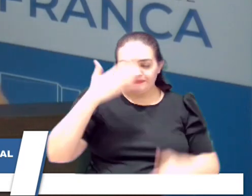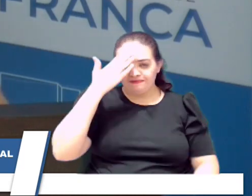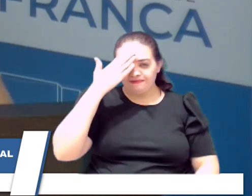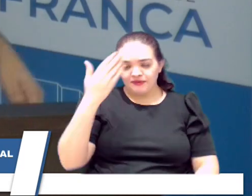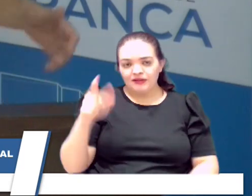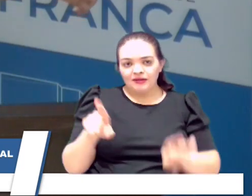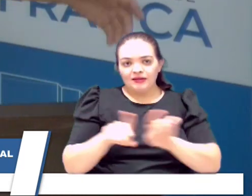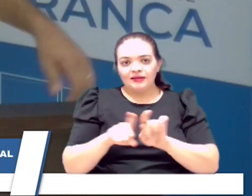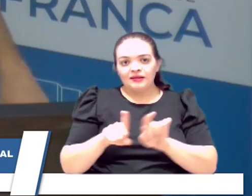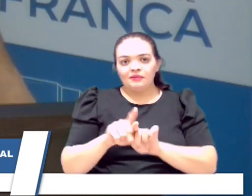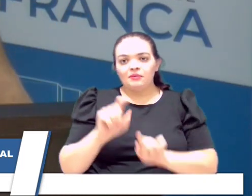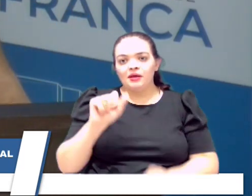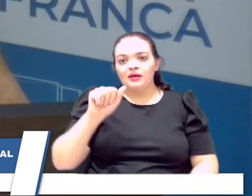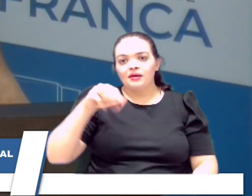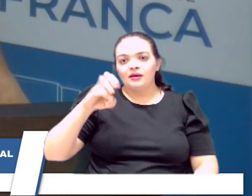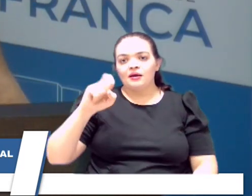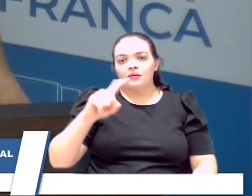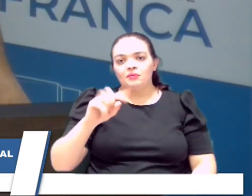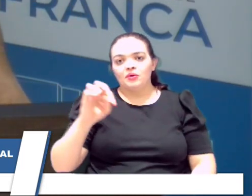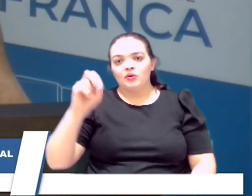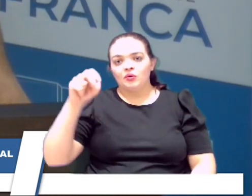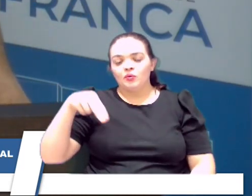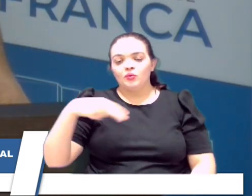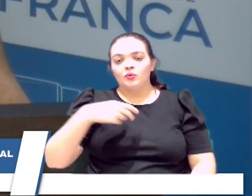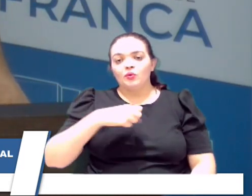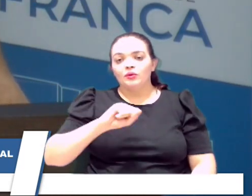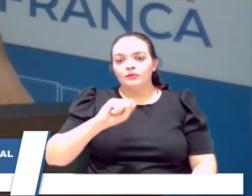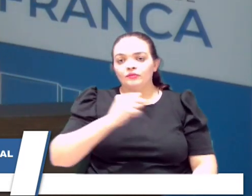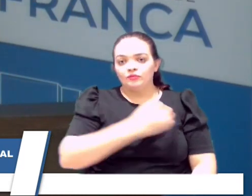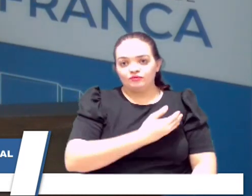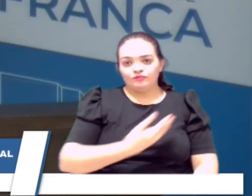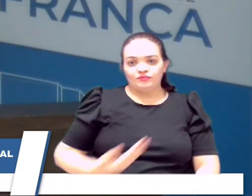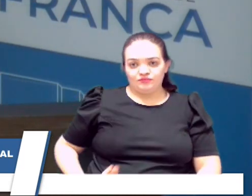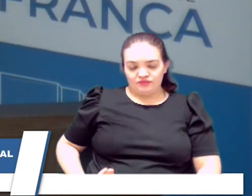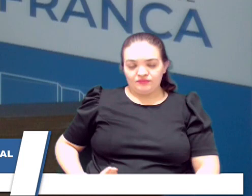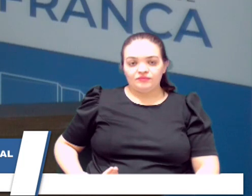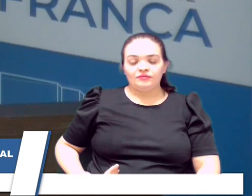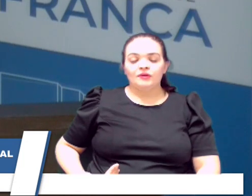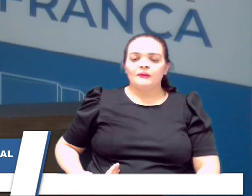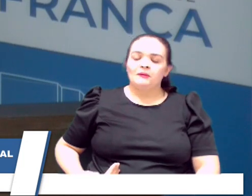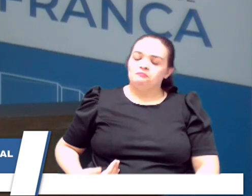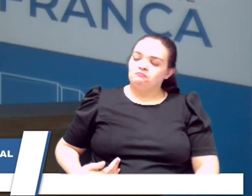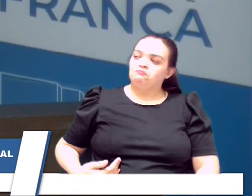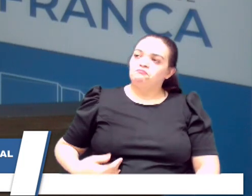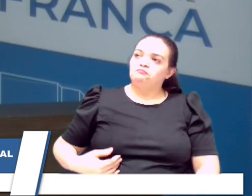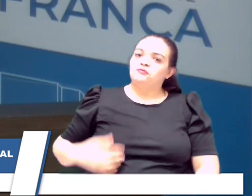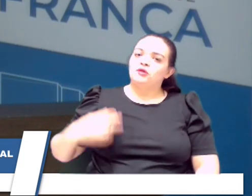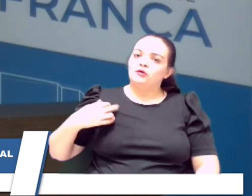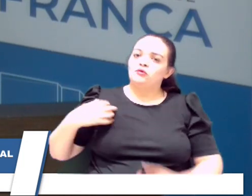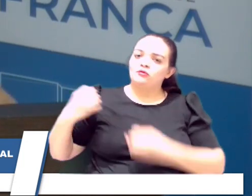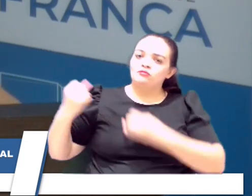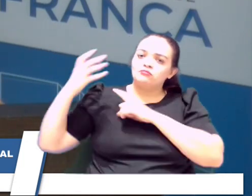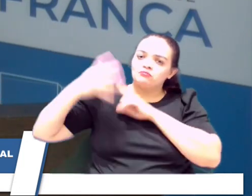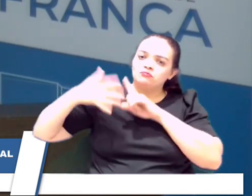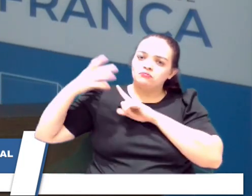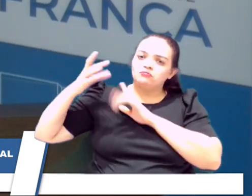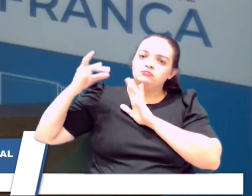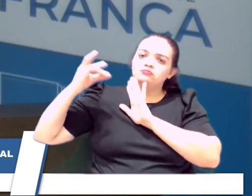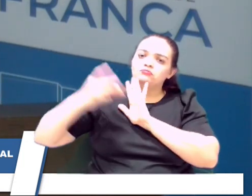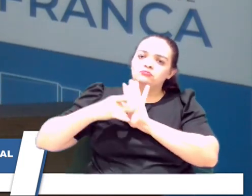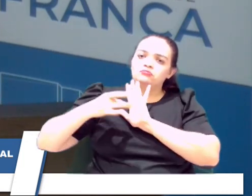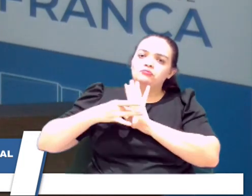doutor Hamilton, que veio aí pela Defensoria Pública. Eu fui muito contemplado com essa fala, porque realmente a gente